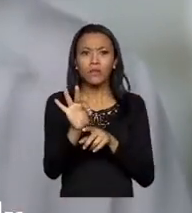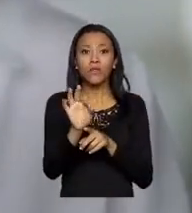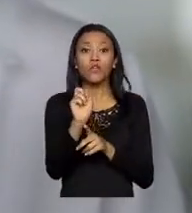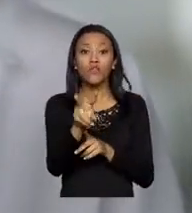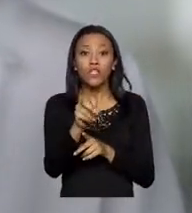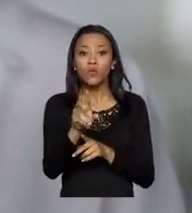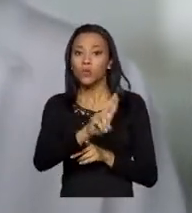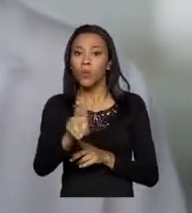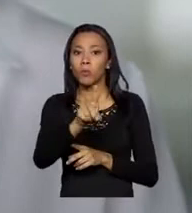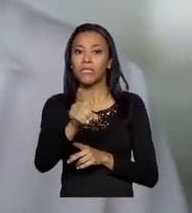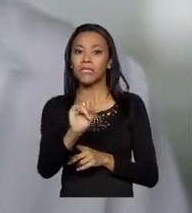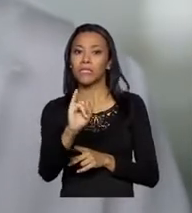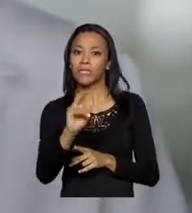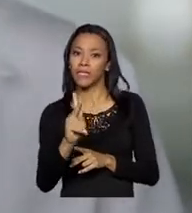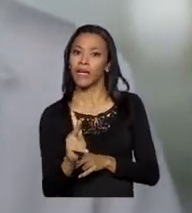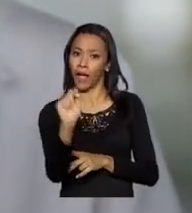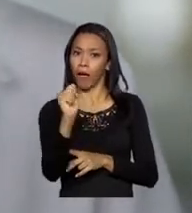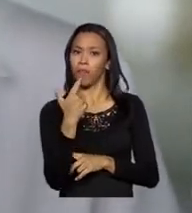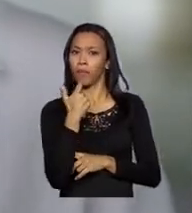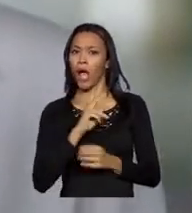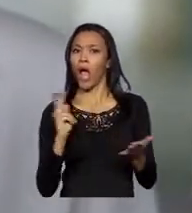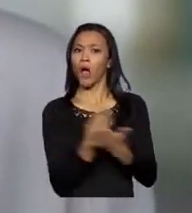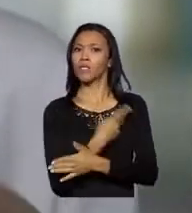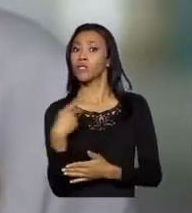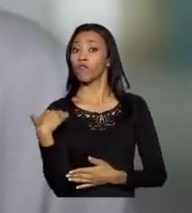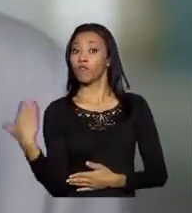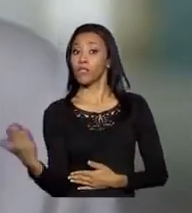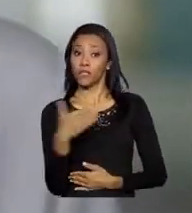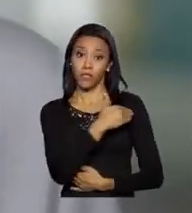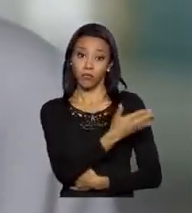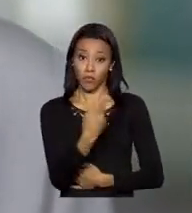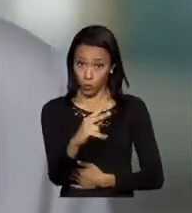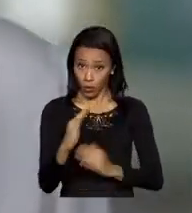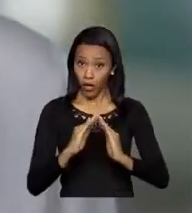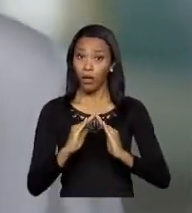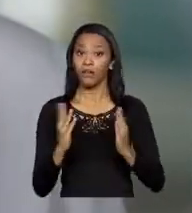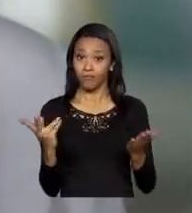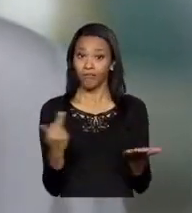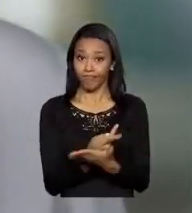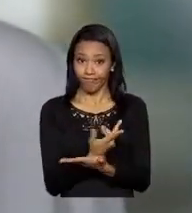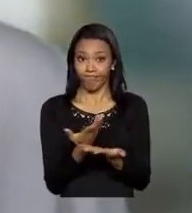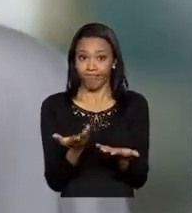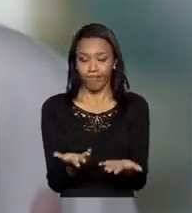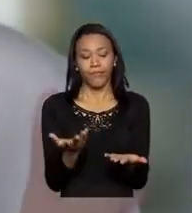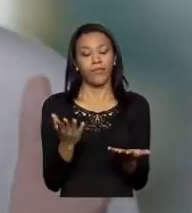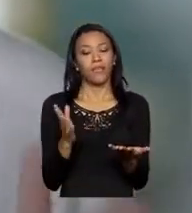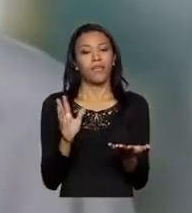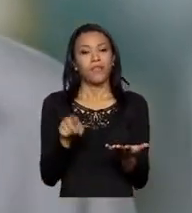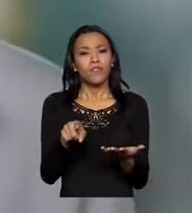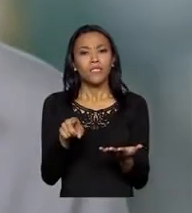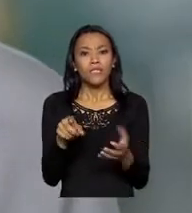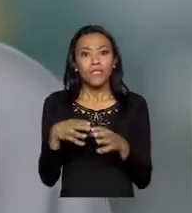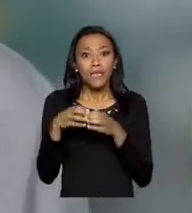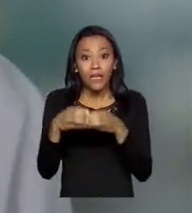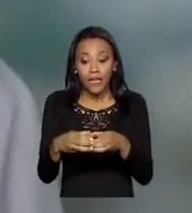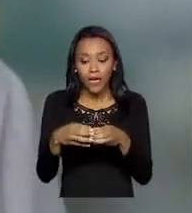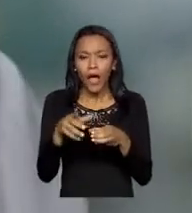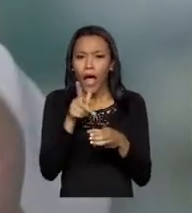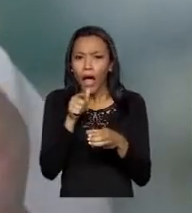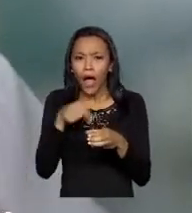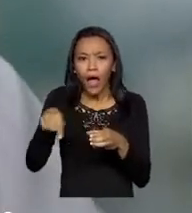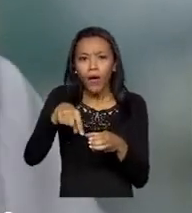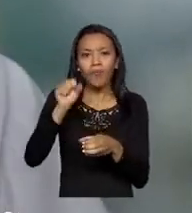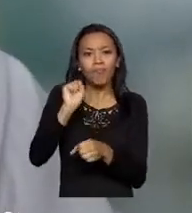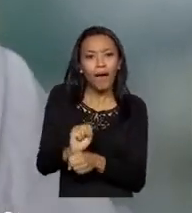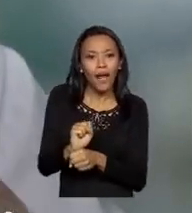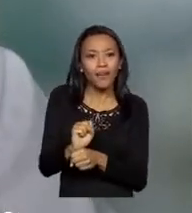Zika pode estar na casa do seu vizinho pode estar na sua casa desde que haja criadouros ou